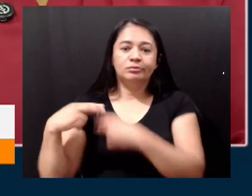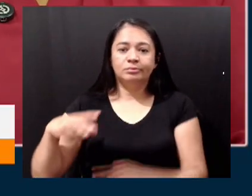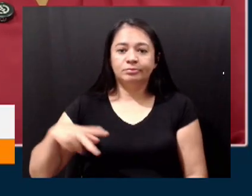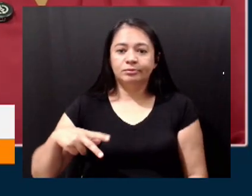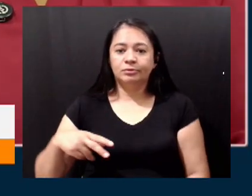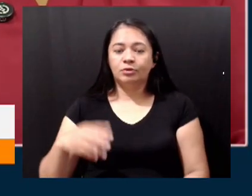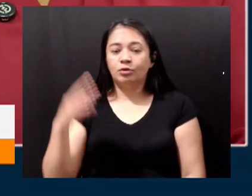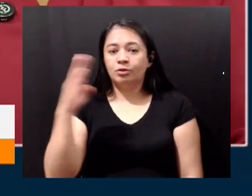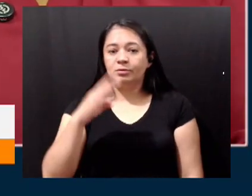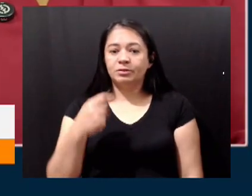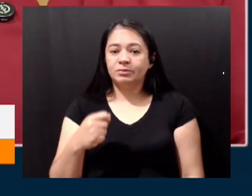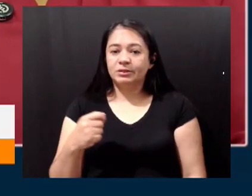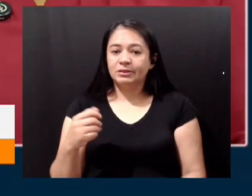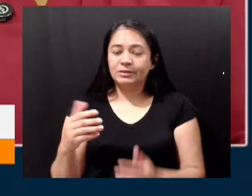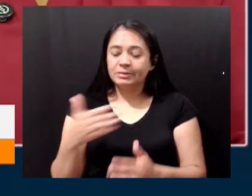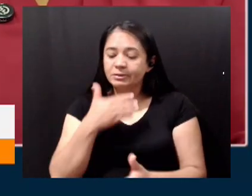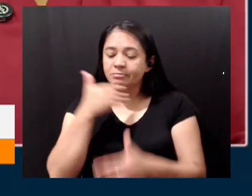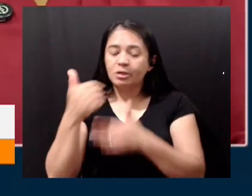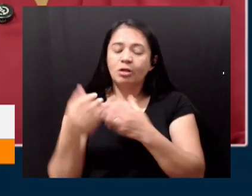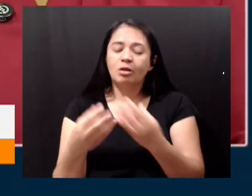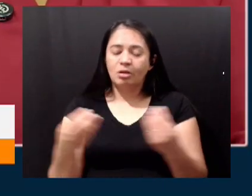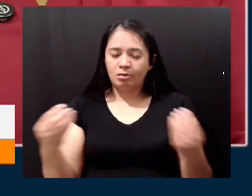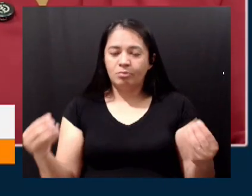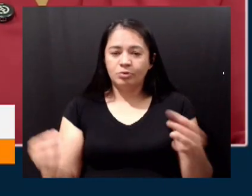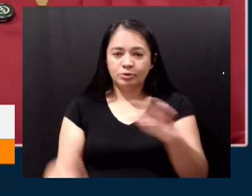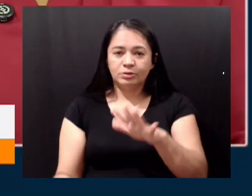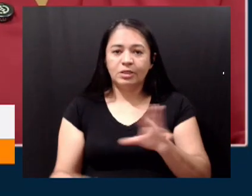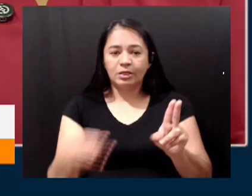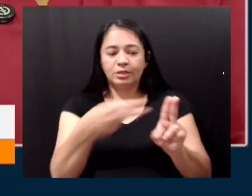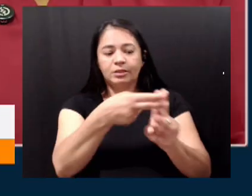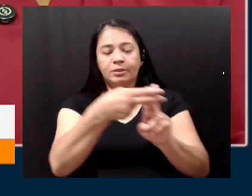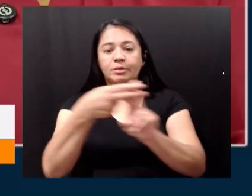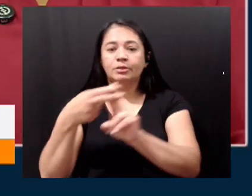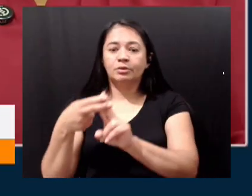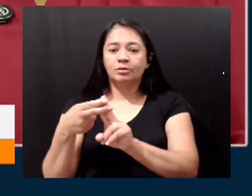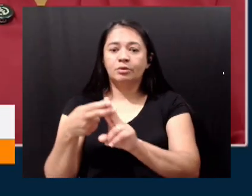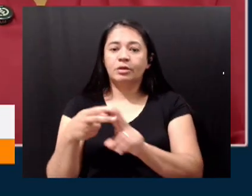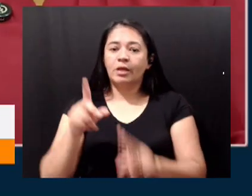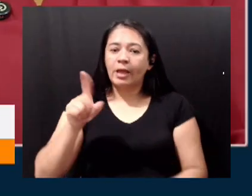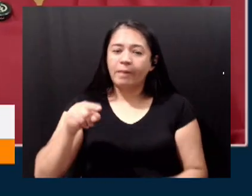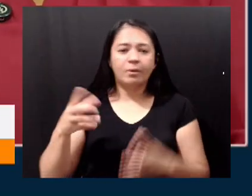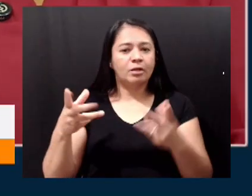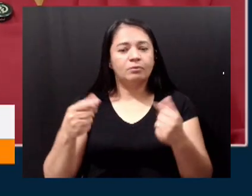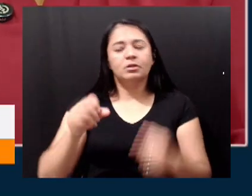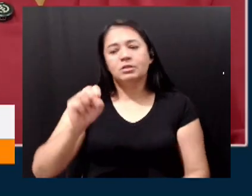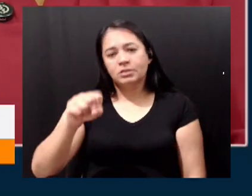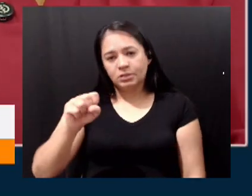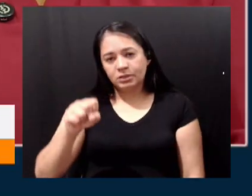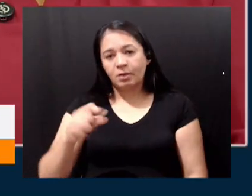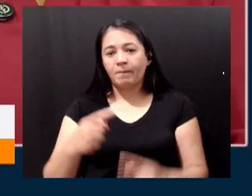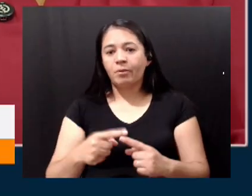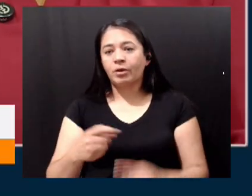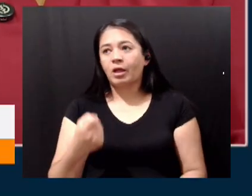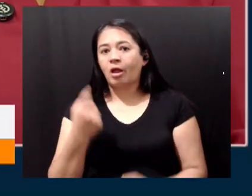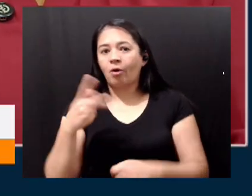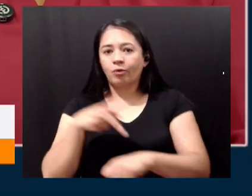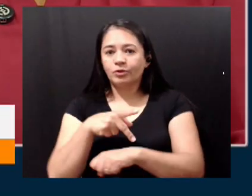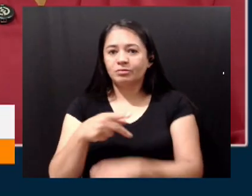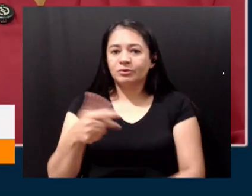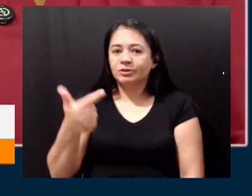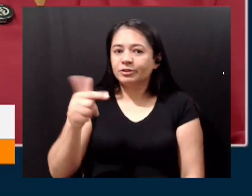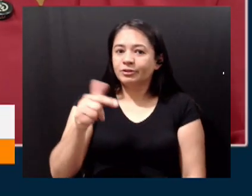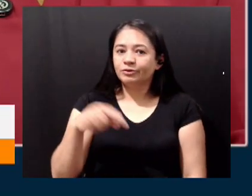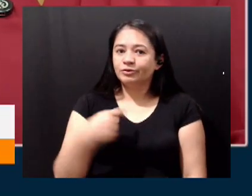muito ainda, né, nessa questão do Sistema Único de Saúde. É maravilhoso? É, porque tem Sim, países que que não não têm tem, o nosso sim, Sistema Único de sim.